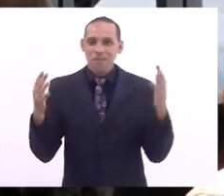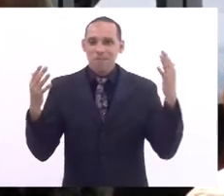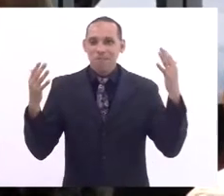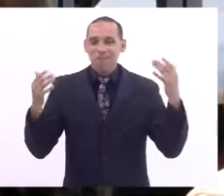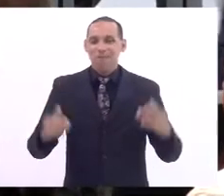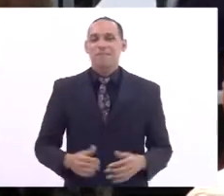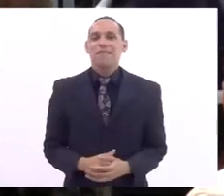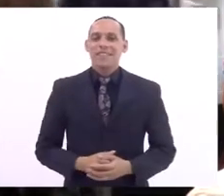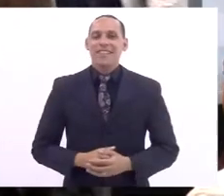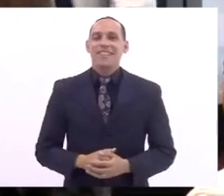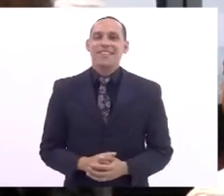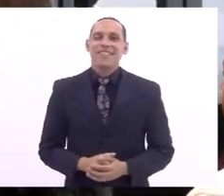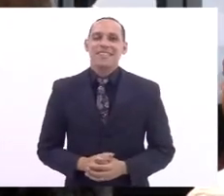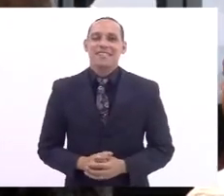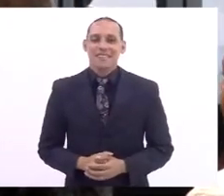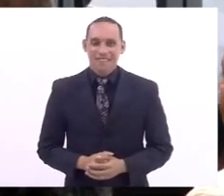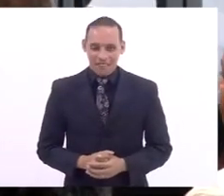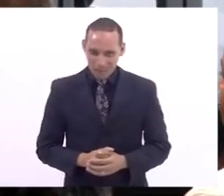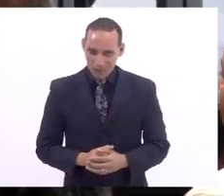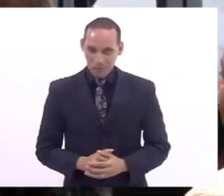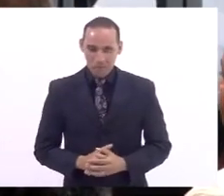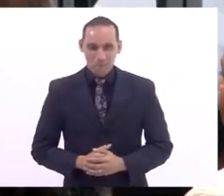E aí